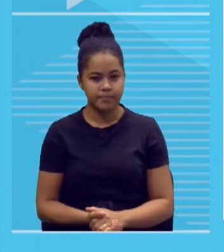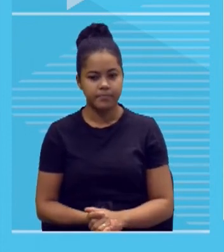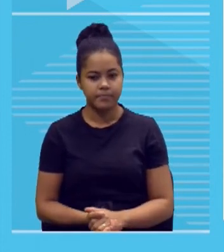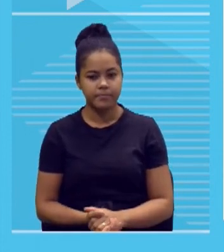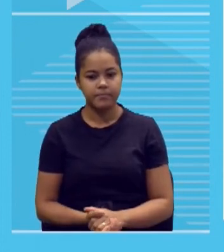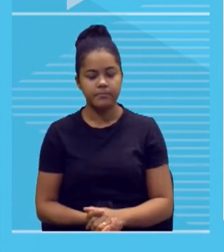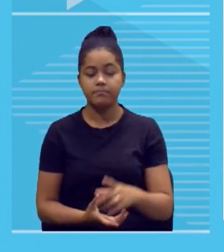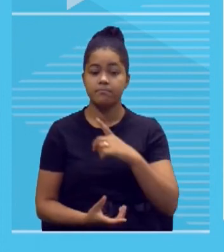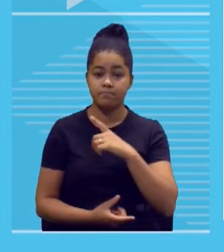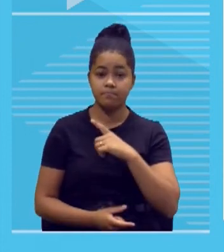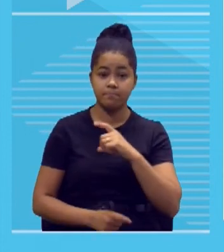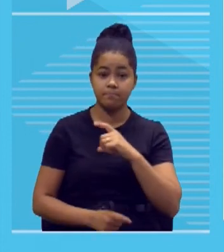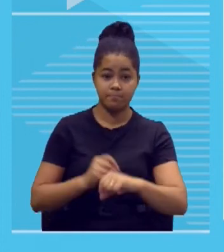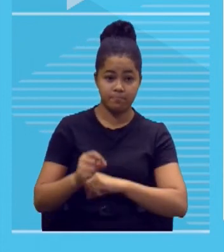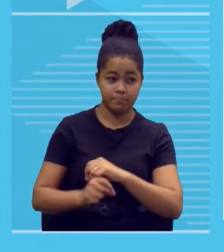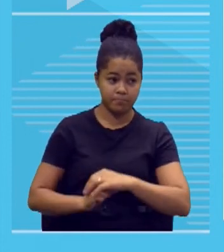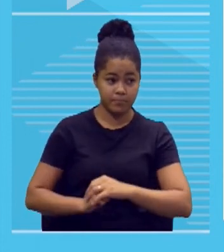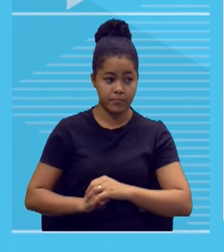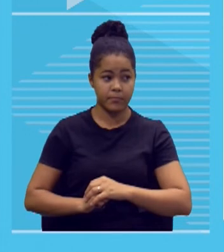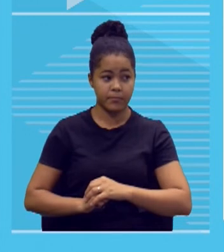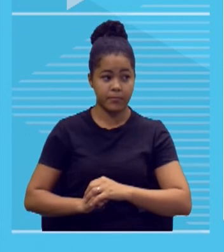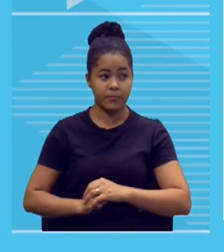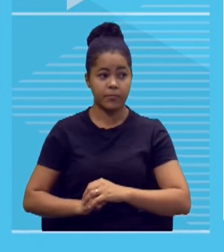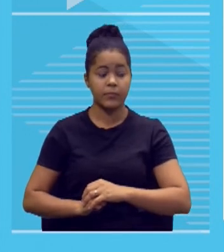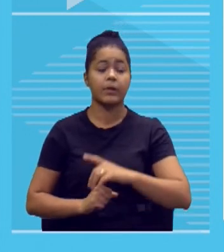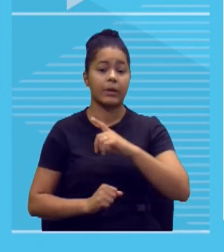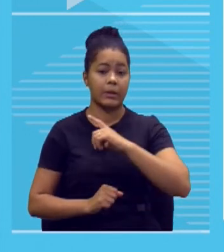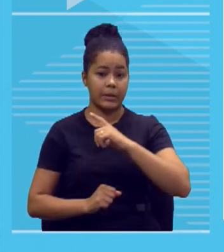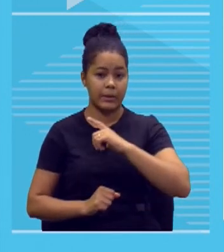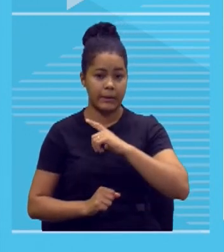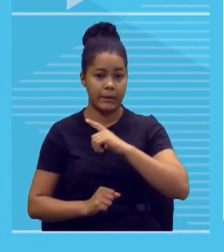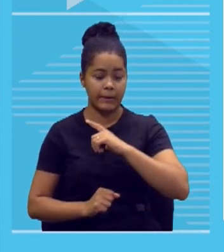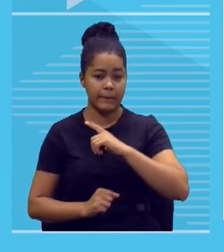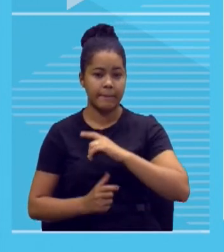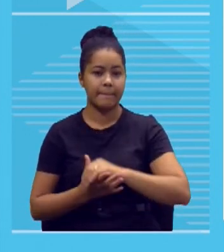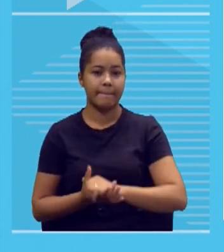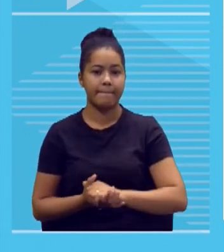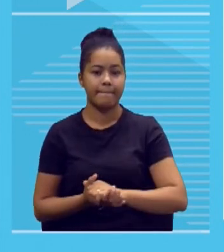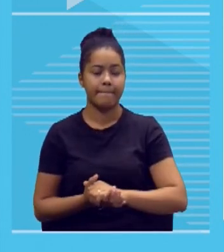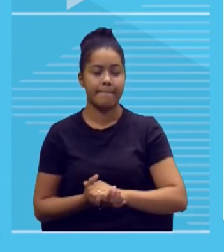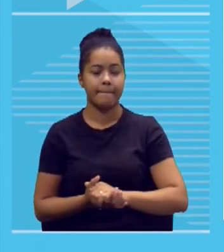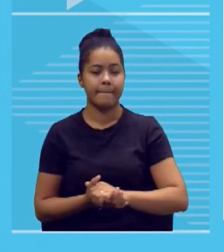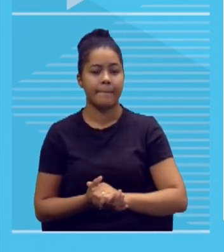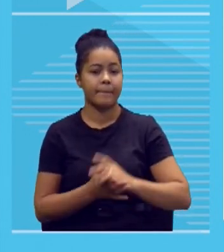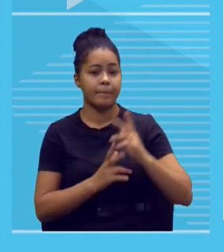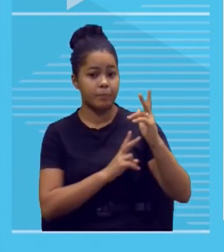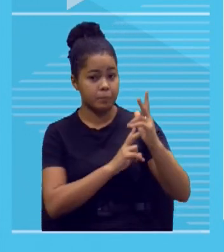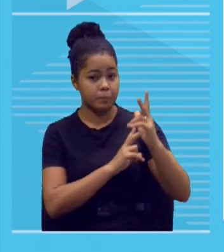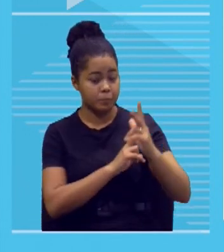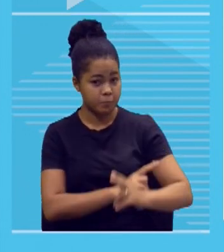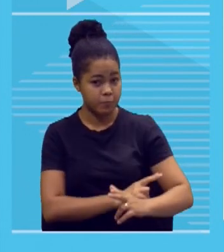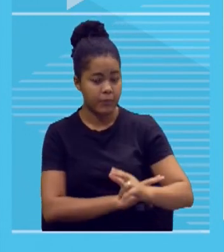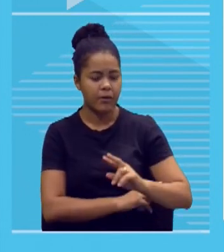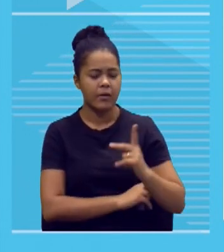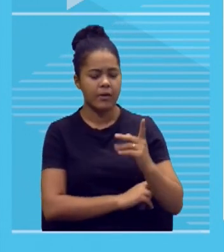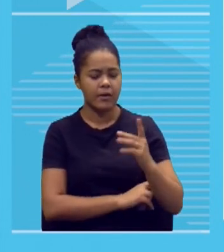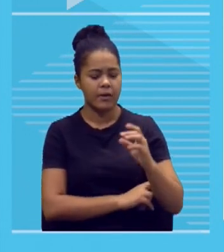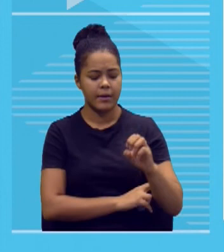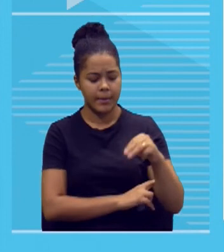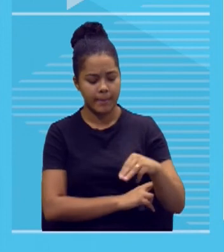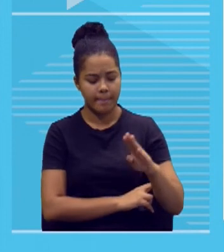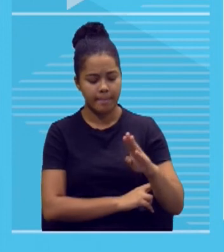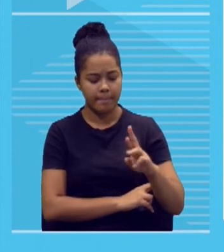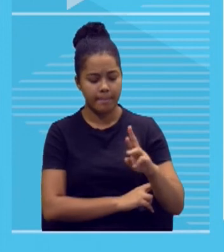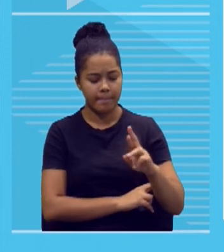que apresentam a mesma origem embrionária mas a função é